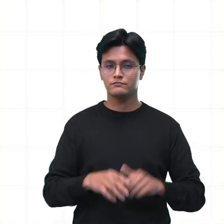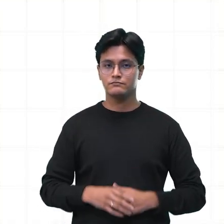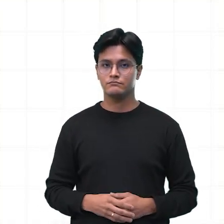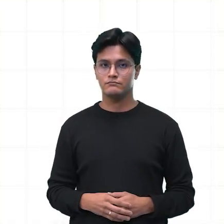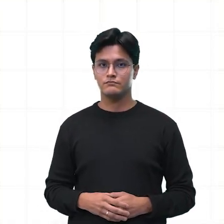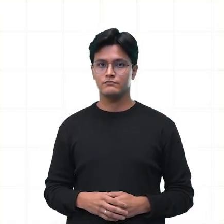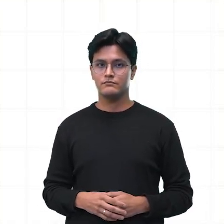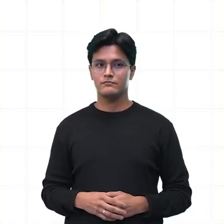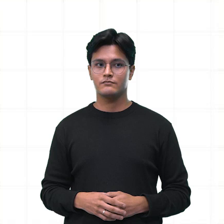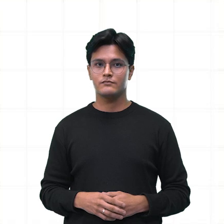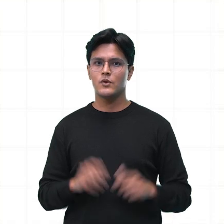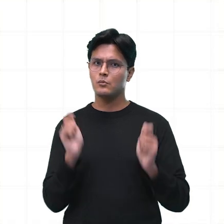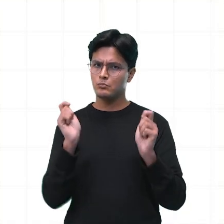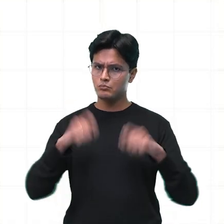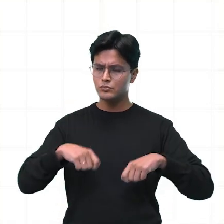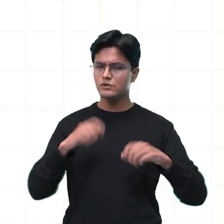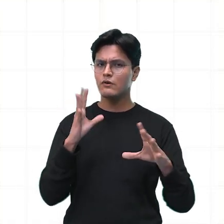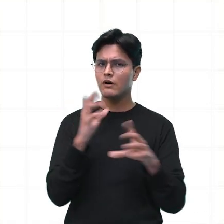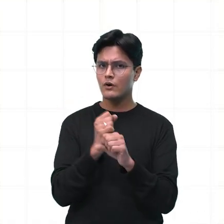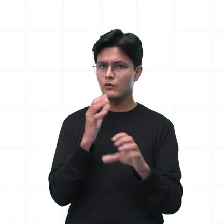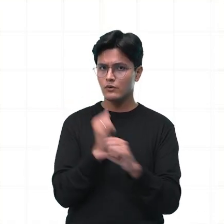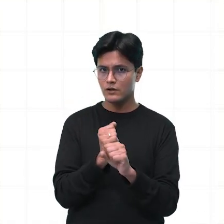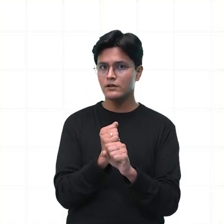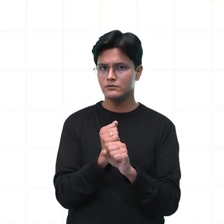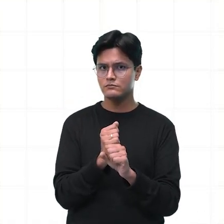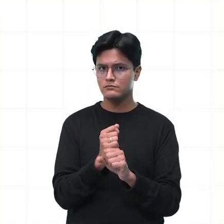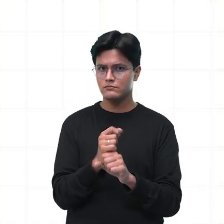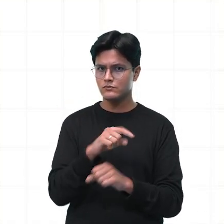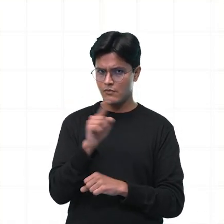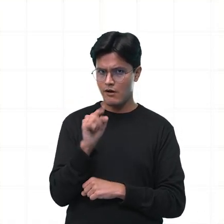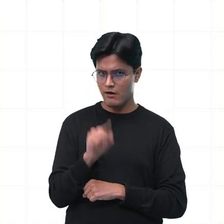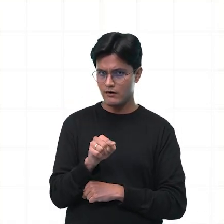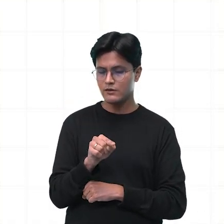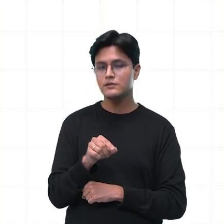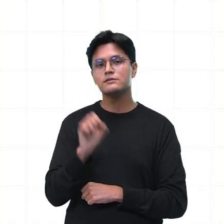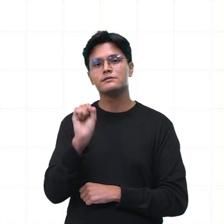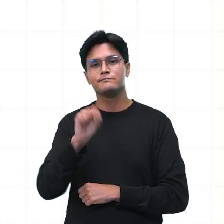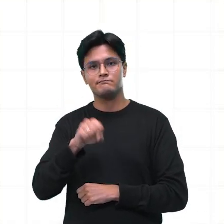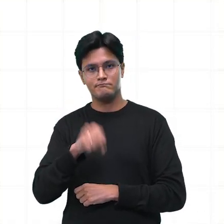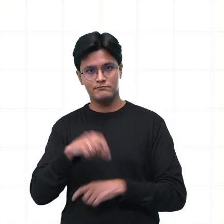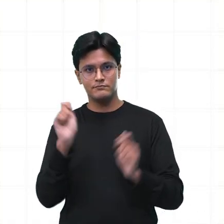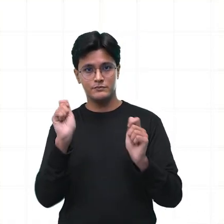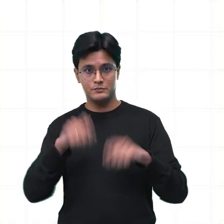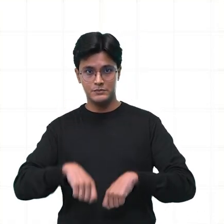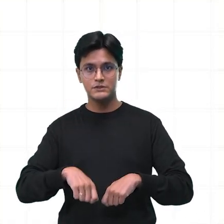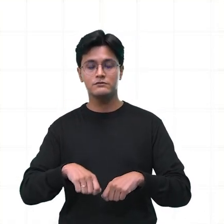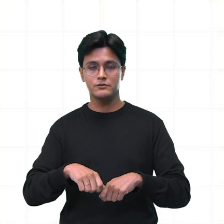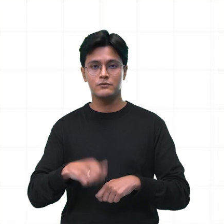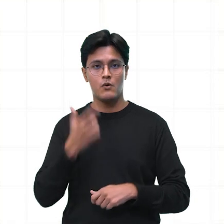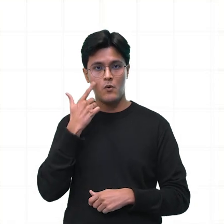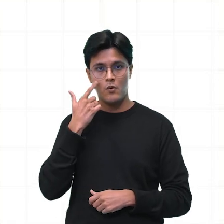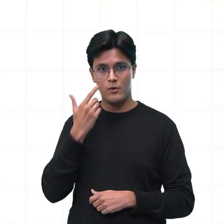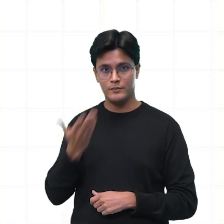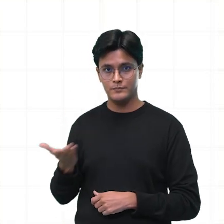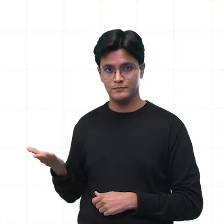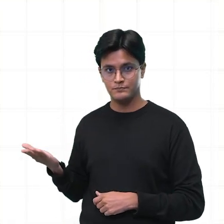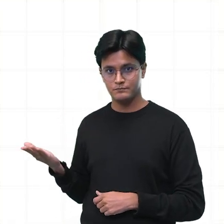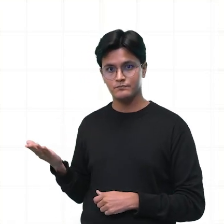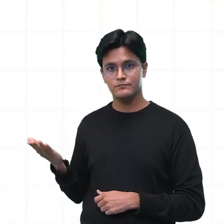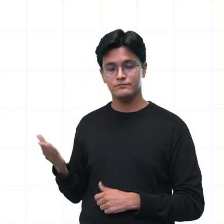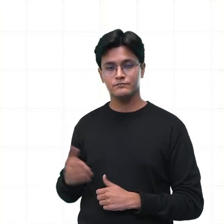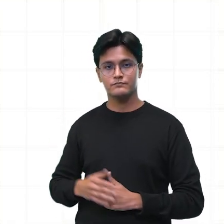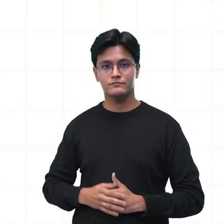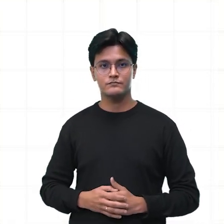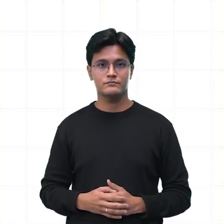fazer esse cálculo né então Claro que sim ó é possível sim acompanha o raciocínio